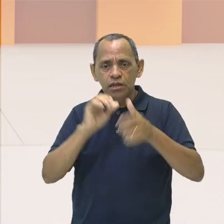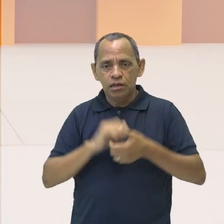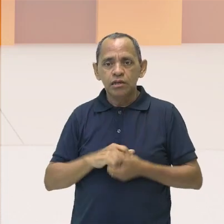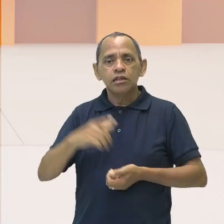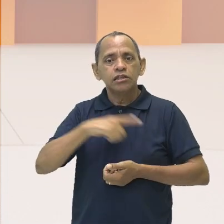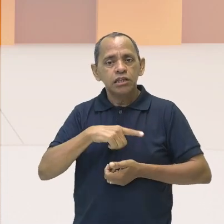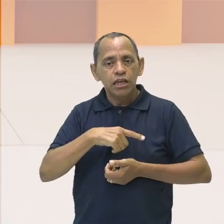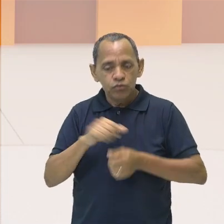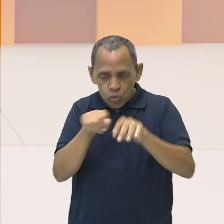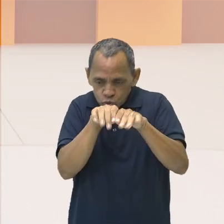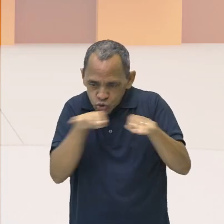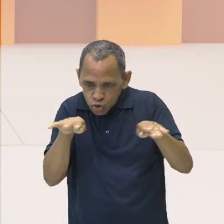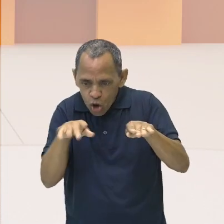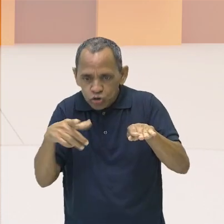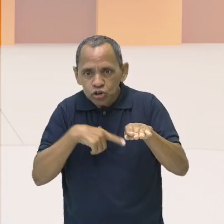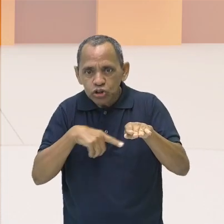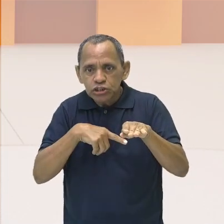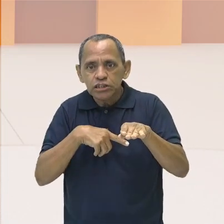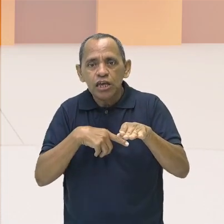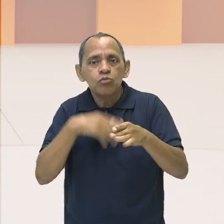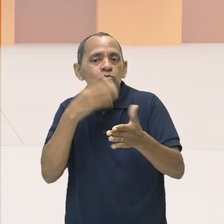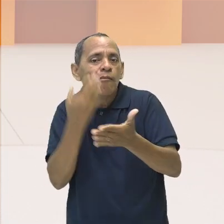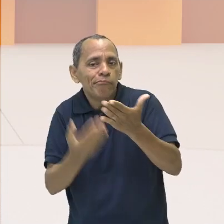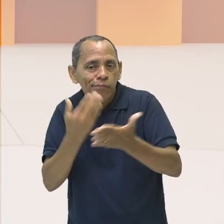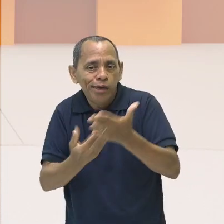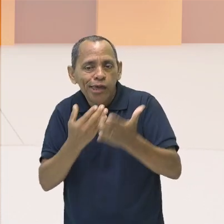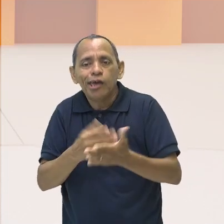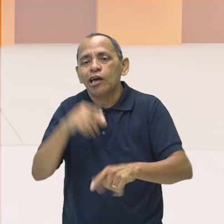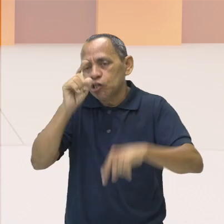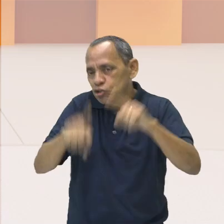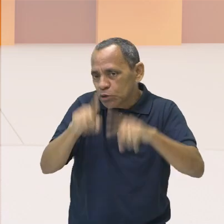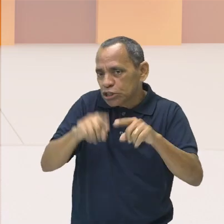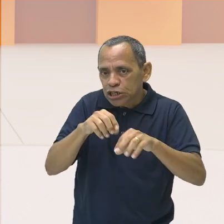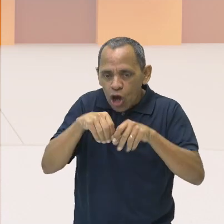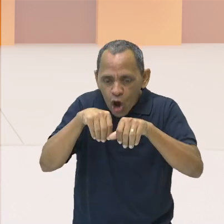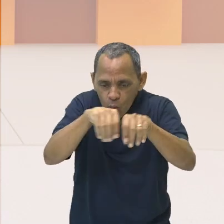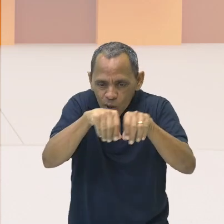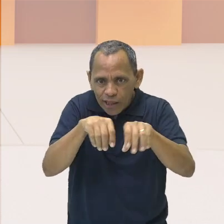do solo, porque produzia apenas um único produto, que